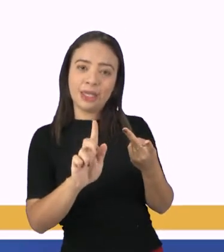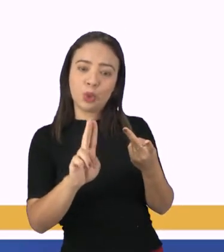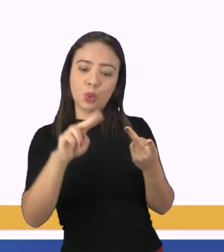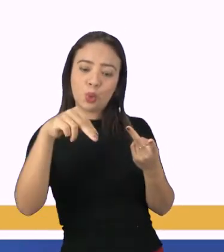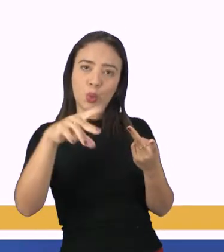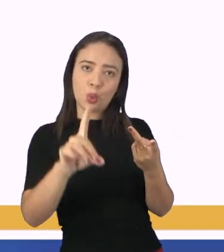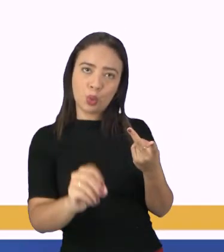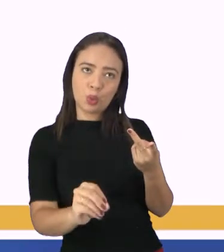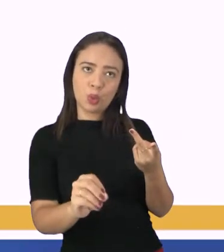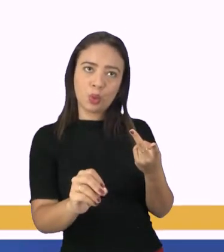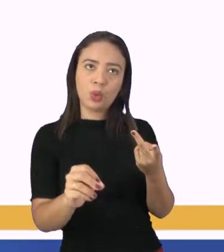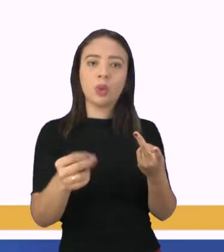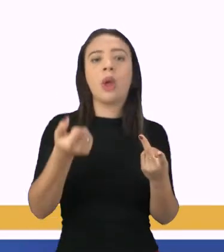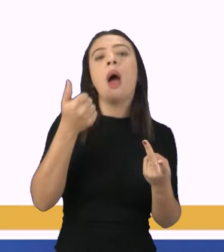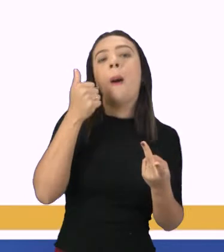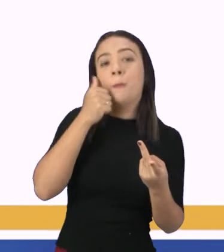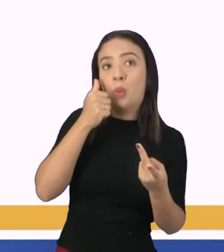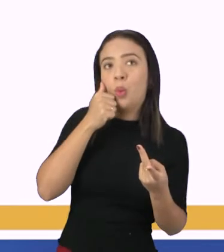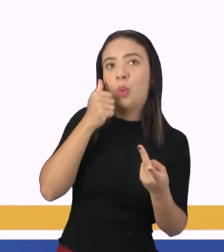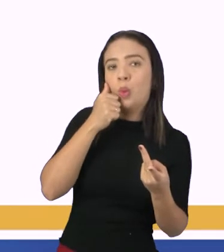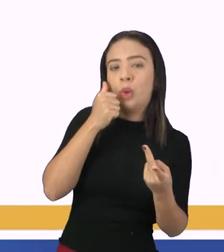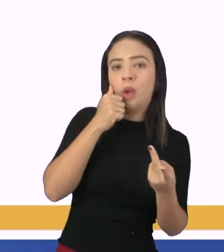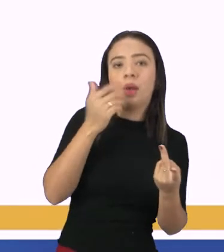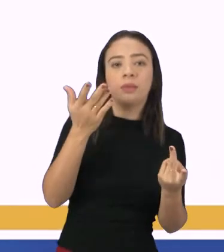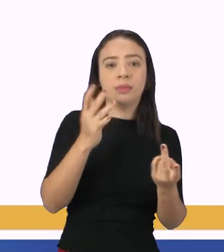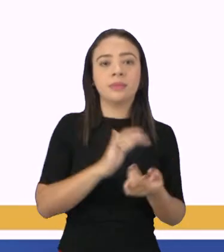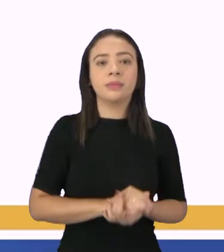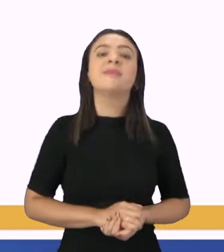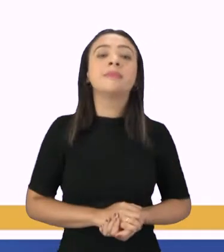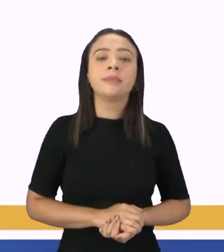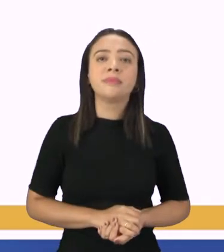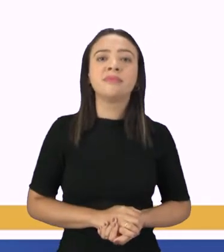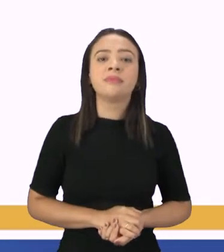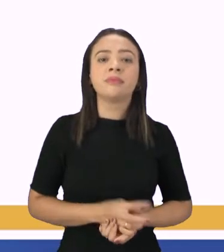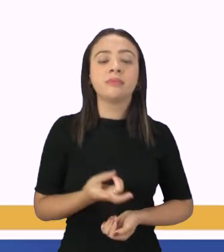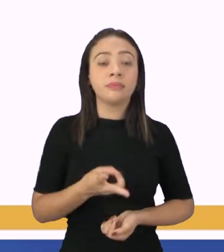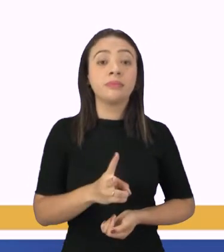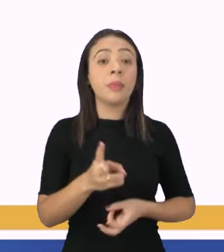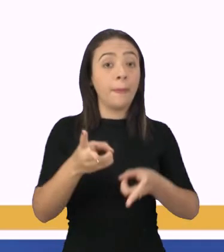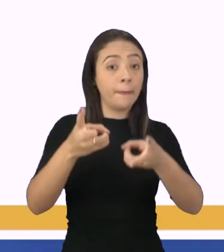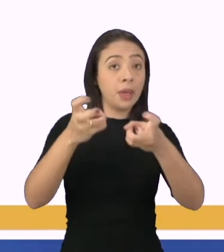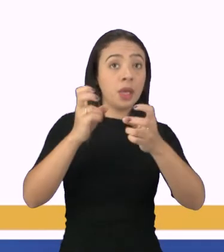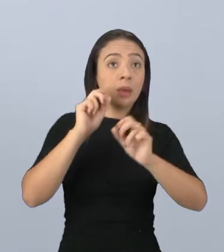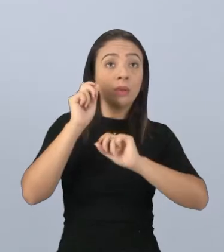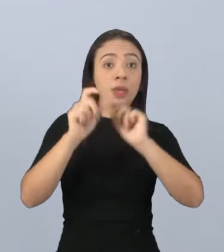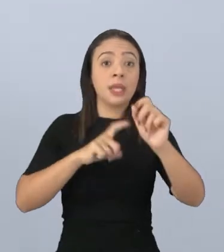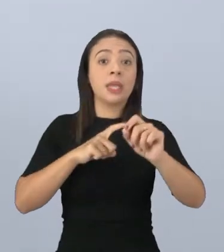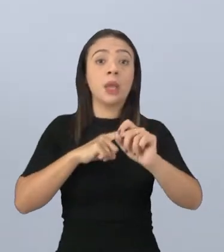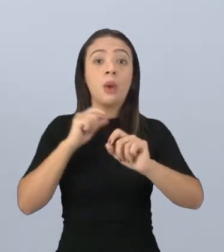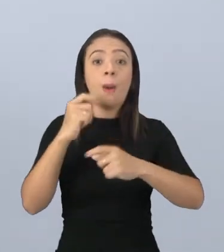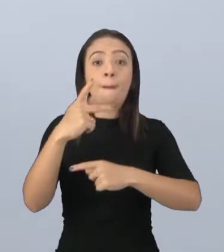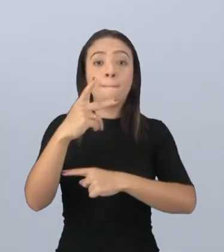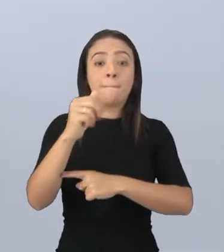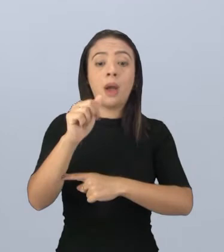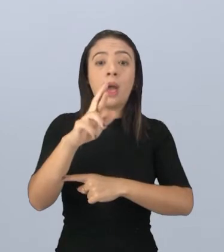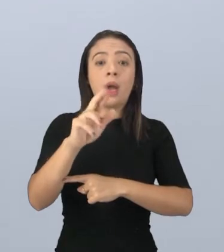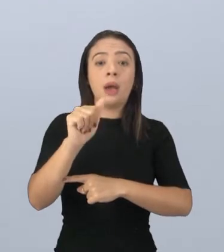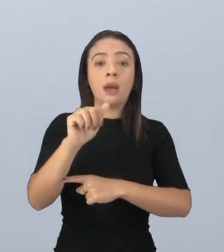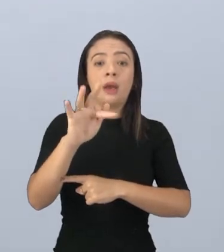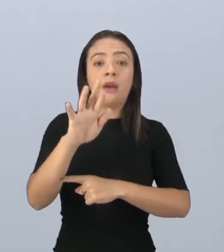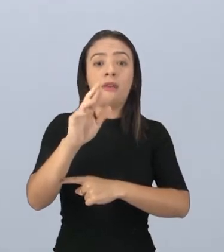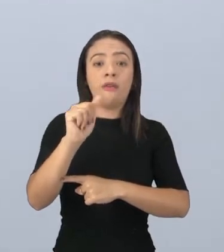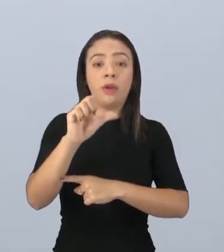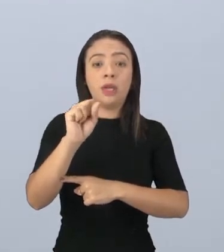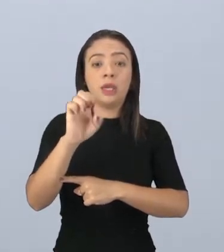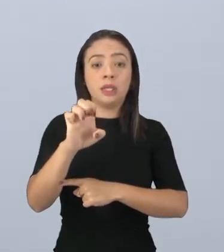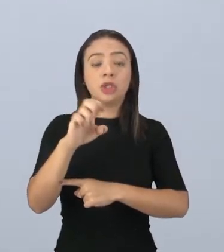Ribeiro, oficial de educação da Unicef, ele vai seguindo. Veja que aqui ele faz uma paráfrase da